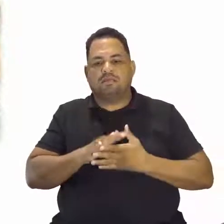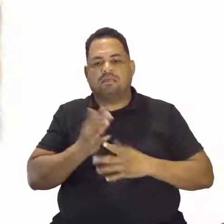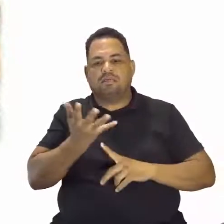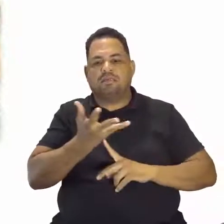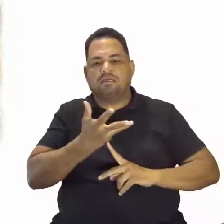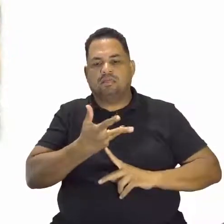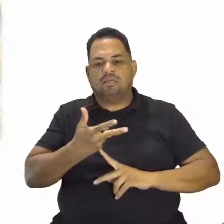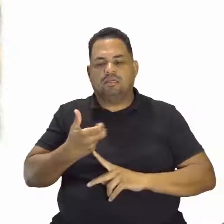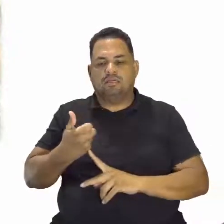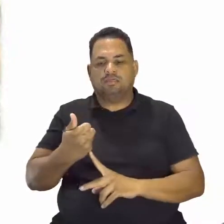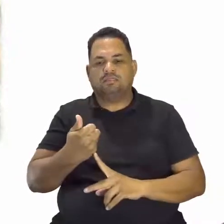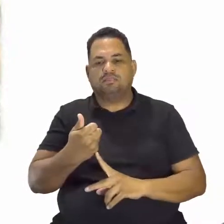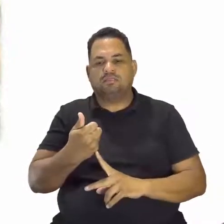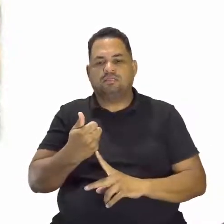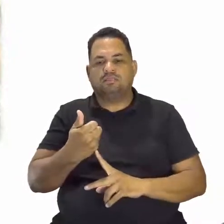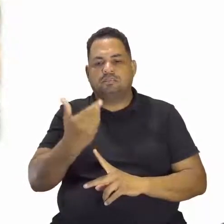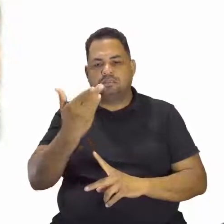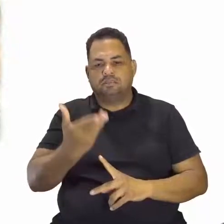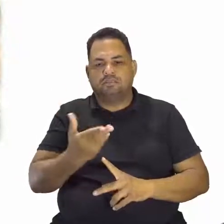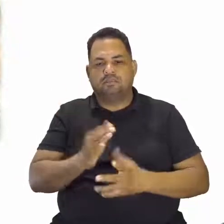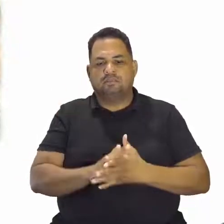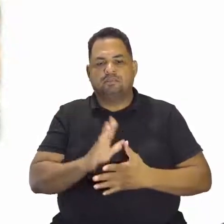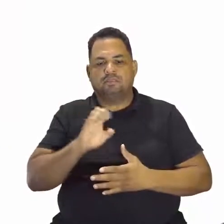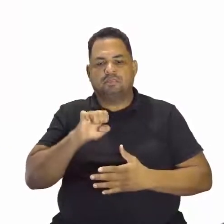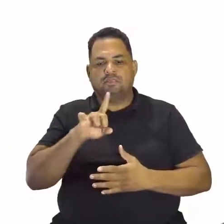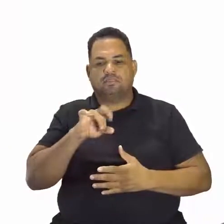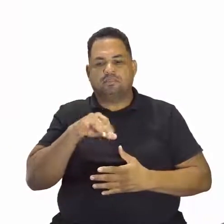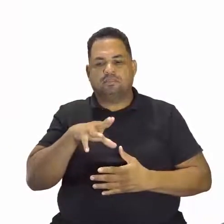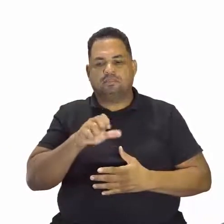contato com o artesanato caritiano.